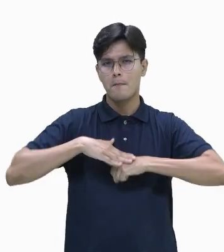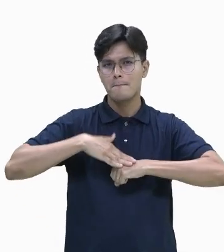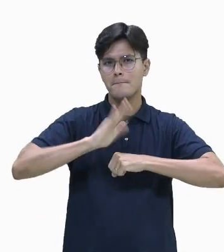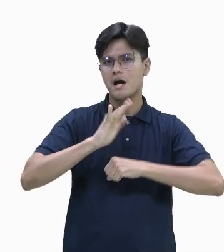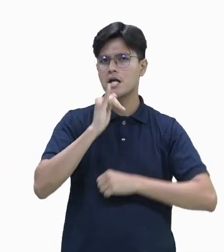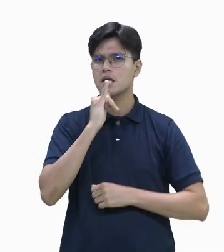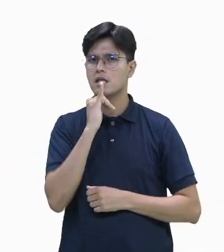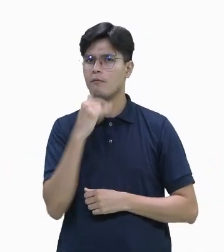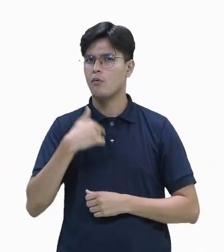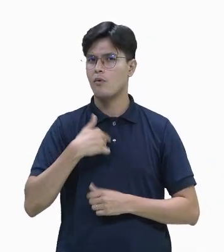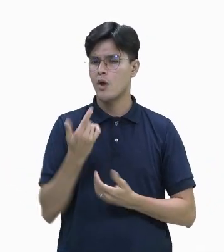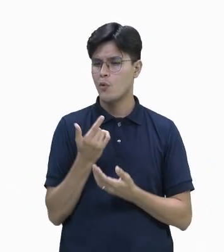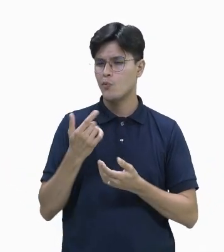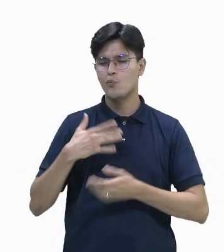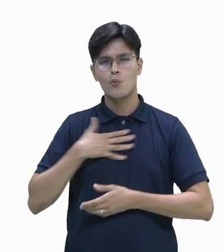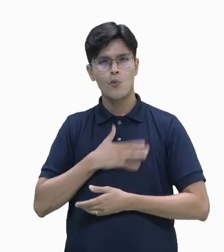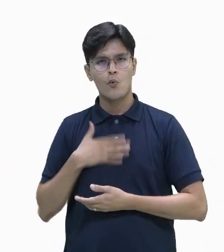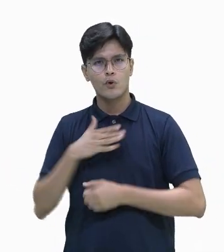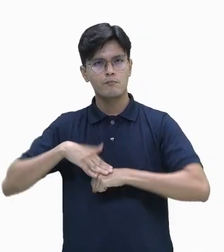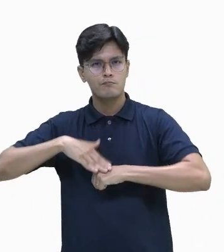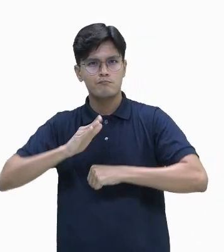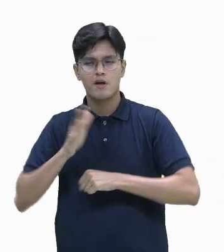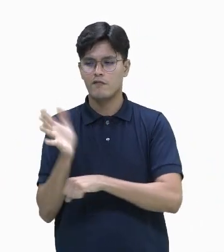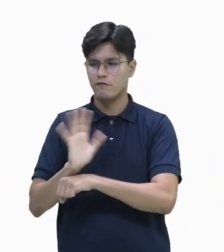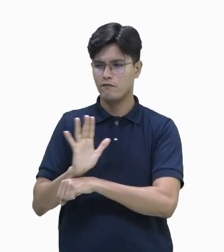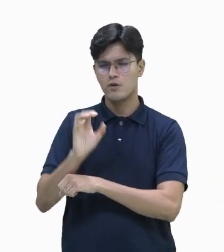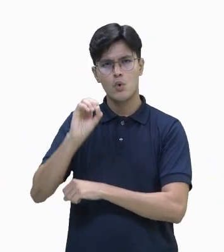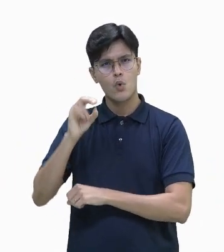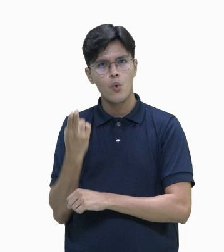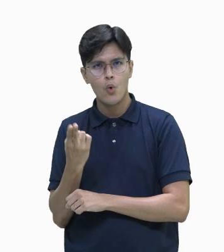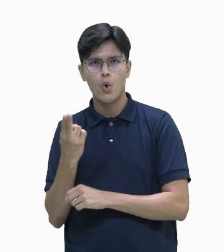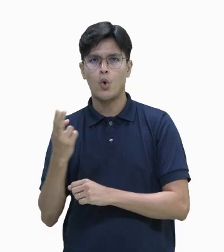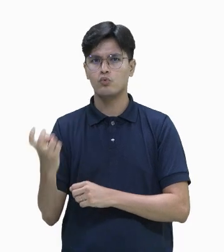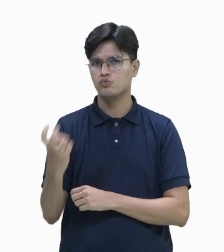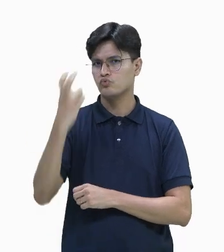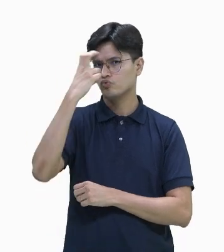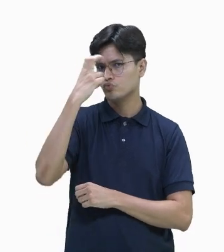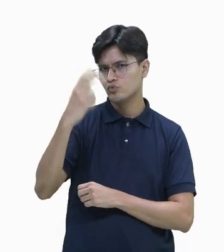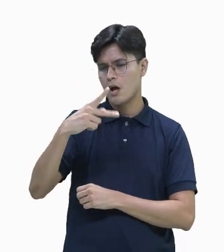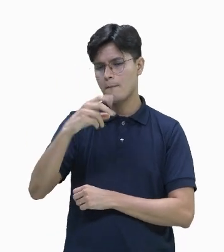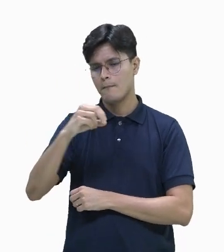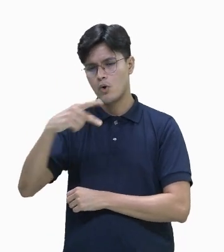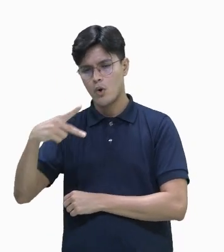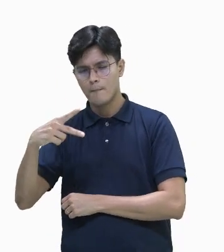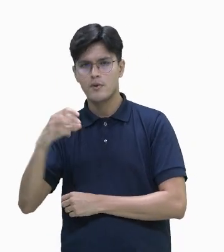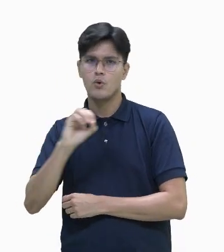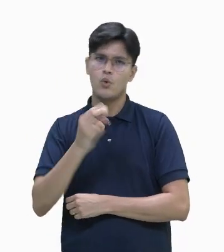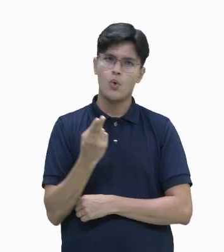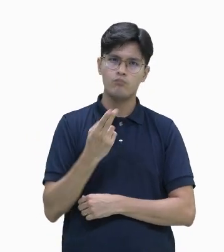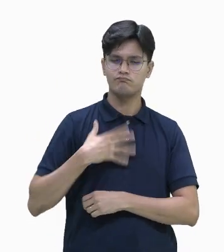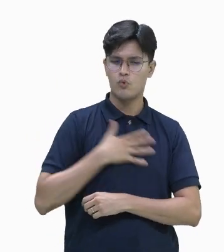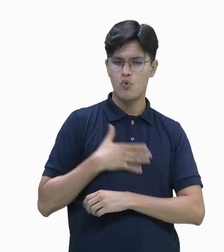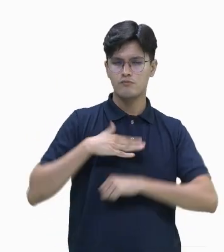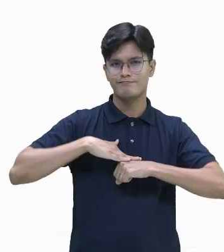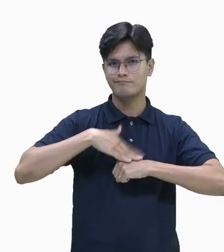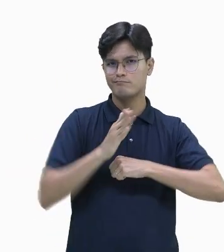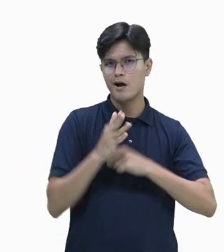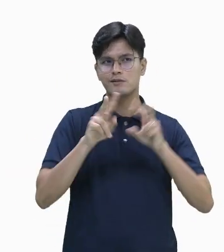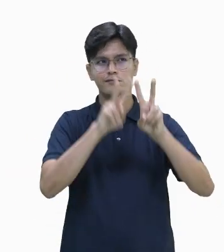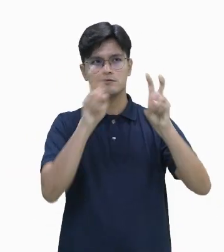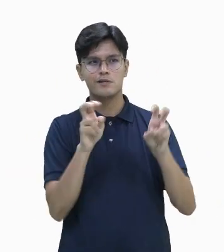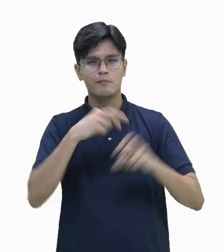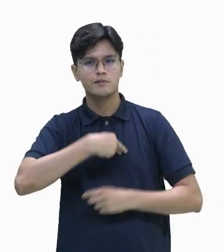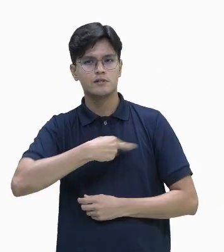filmes, sobre cultura pop. Não, eu já gosto mais de temas religiosos. Não, eu